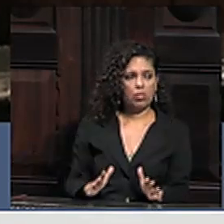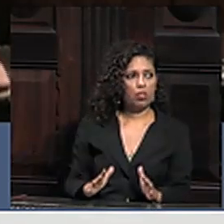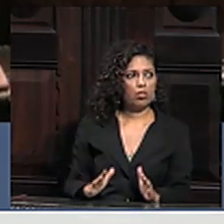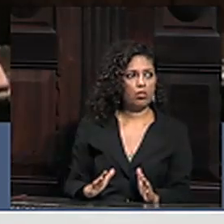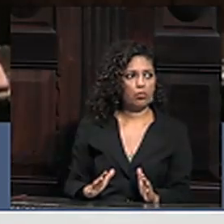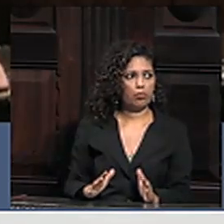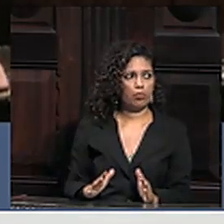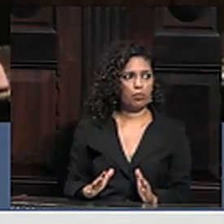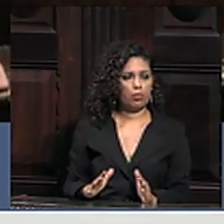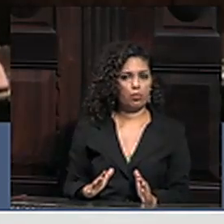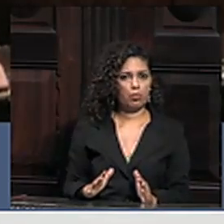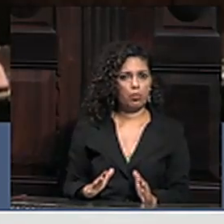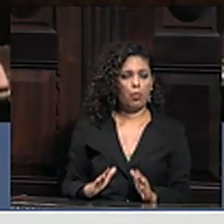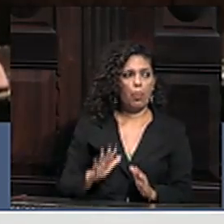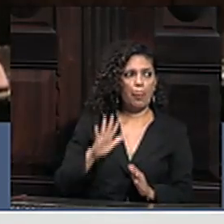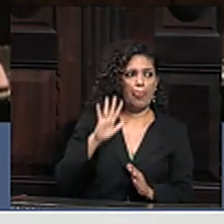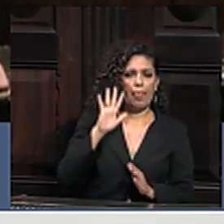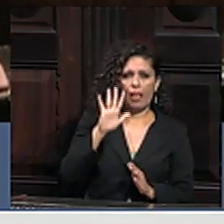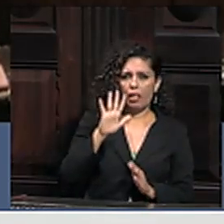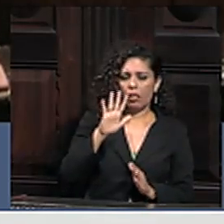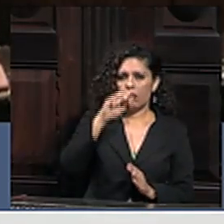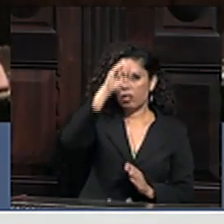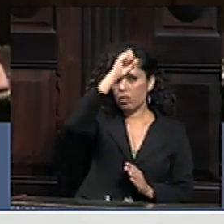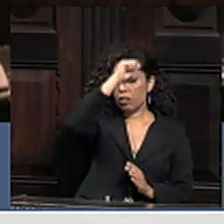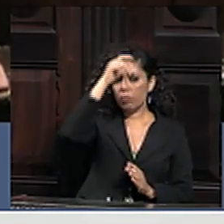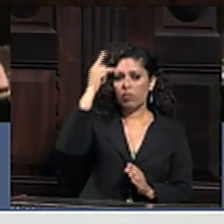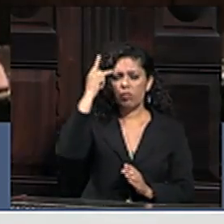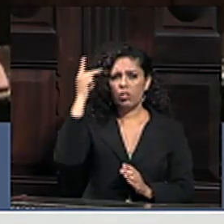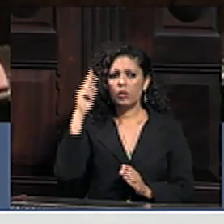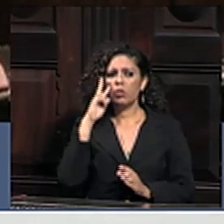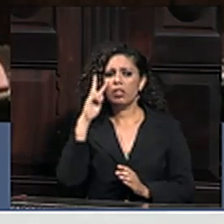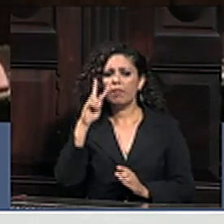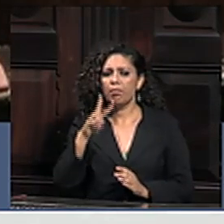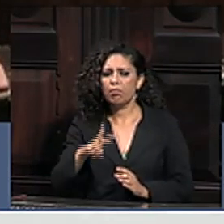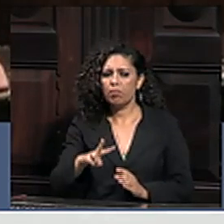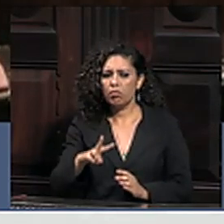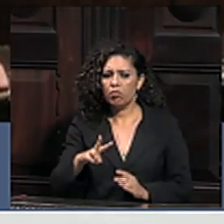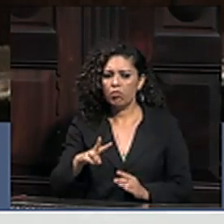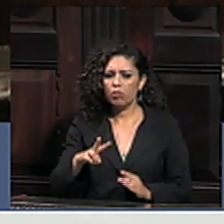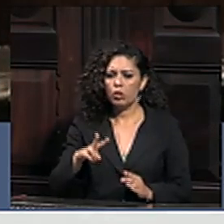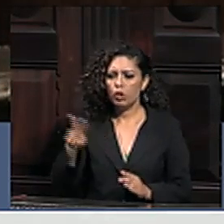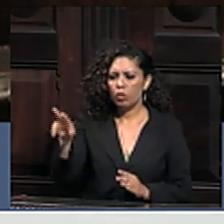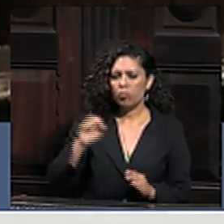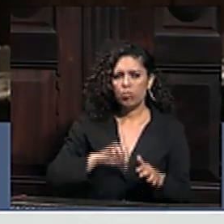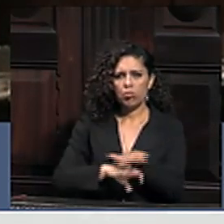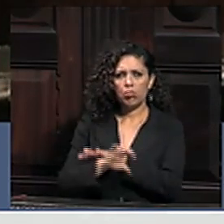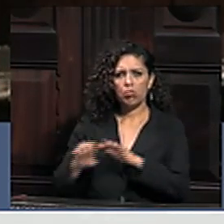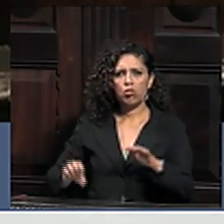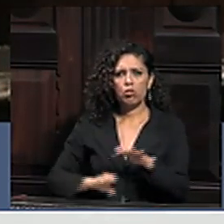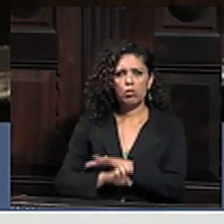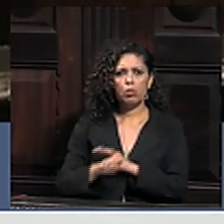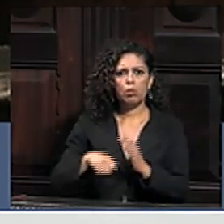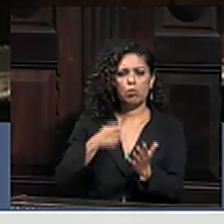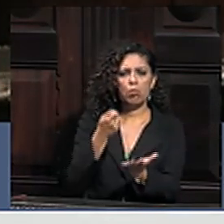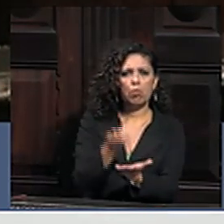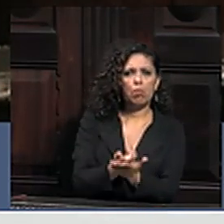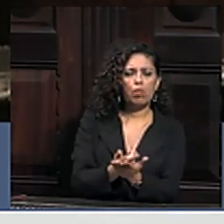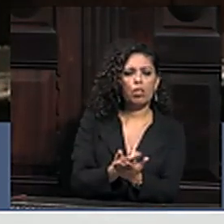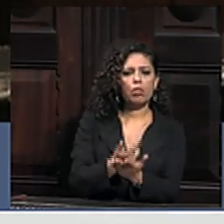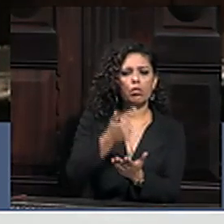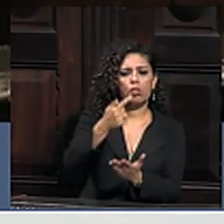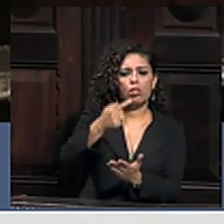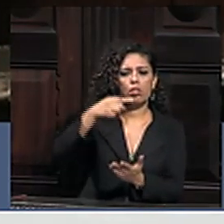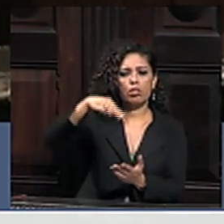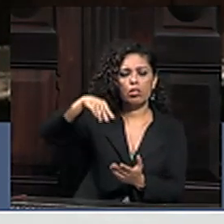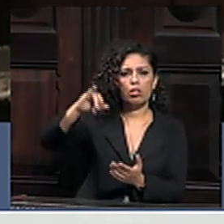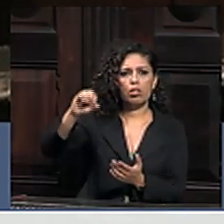prefeito Rogério Lisboa interditou, contratou uma empresa qualificada, aplicou mais de 7 milhões